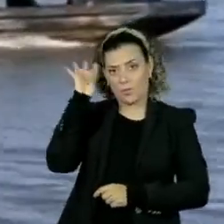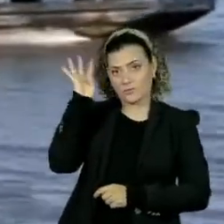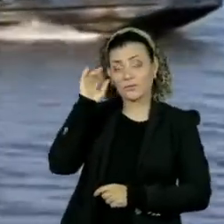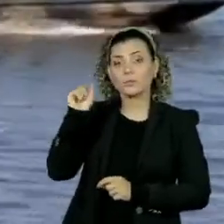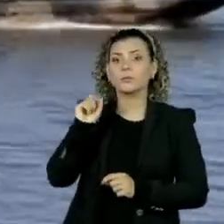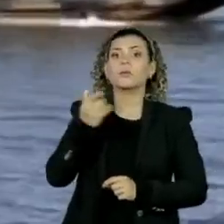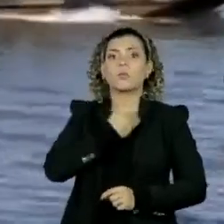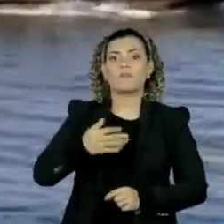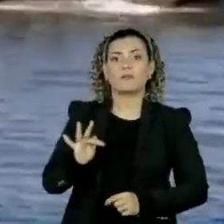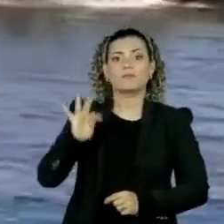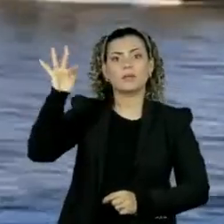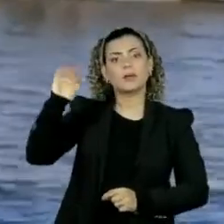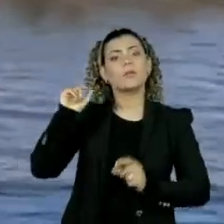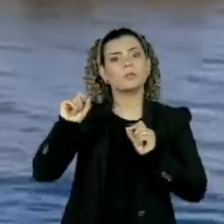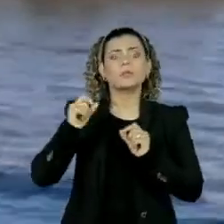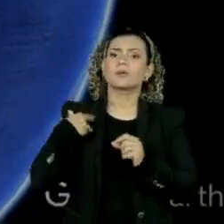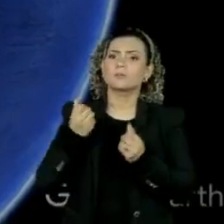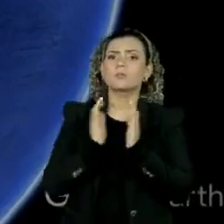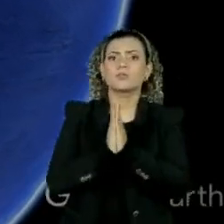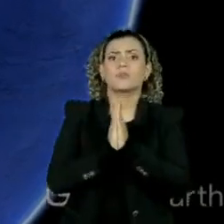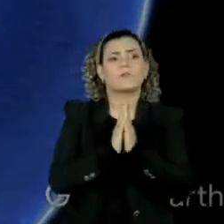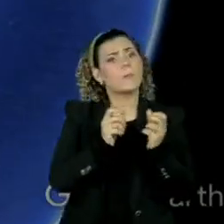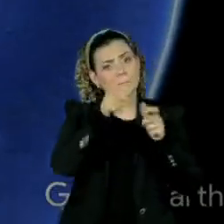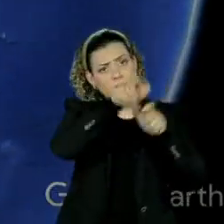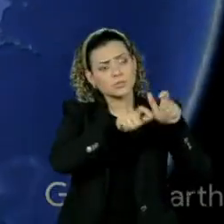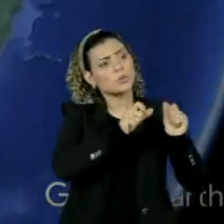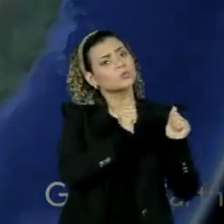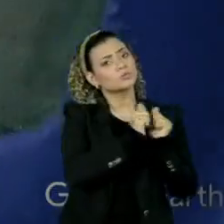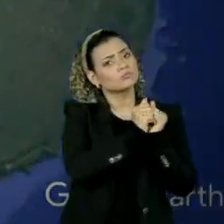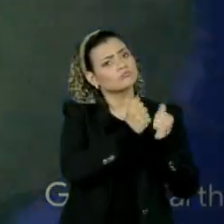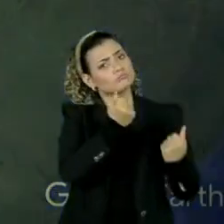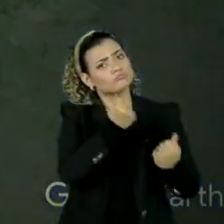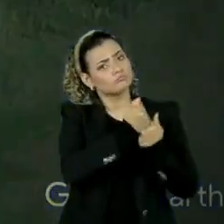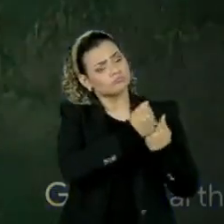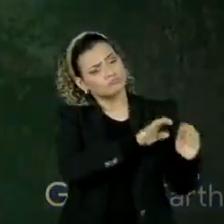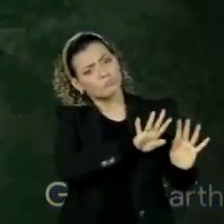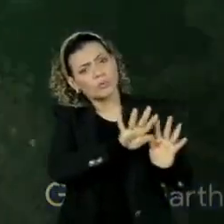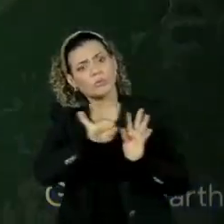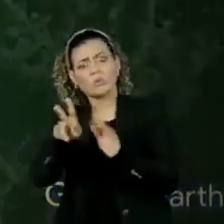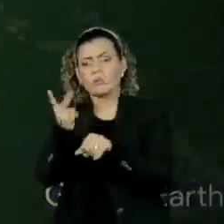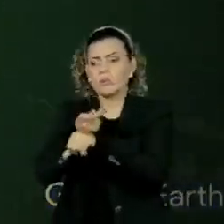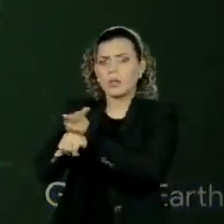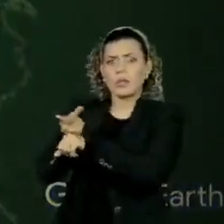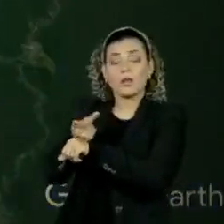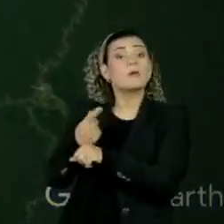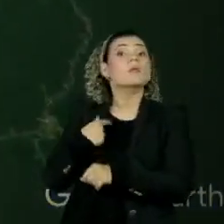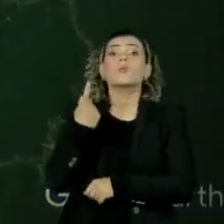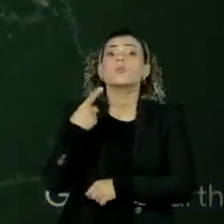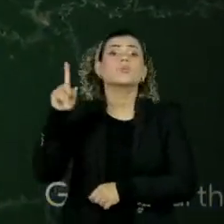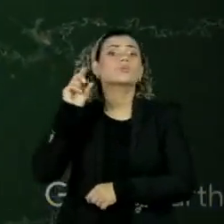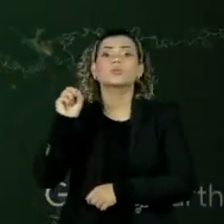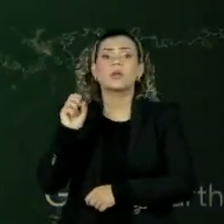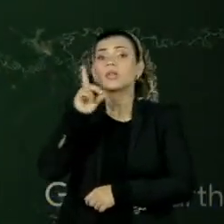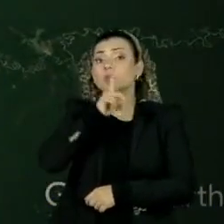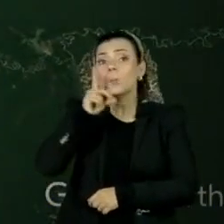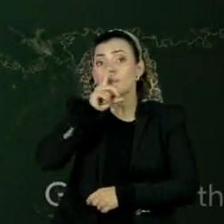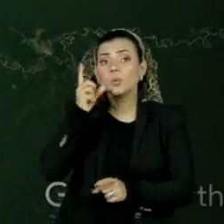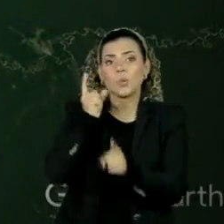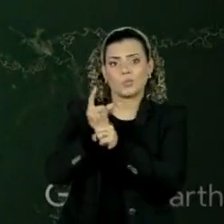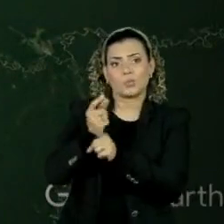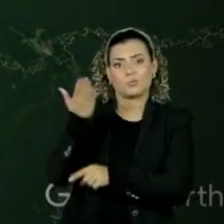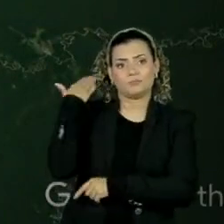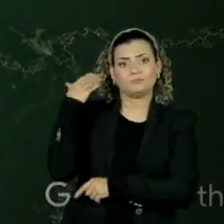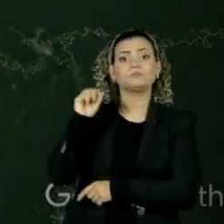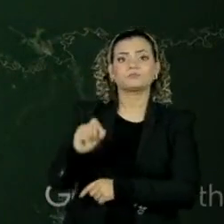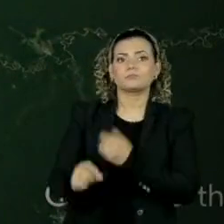que a união enviasse reforços a Amazônia Pereira e Don Phillips foram vistos pela última vez no domingo na comunidade